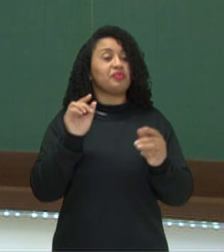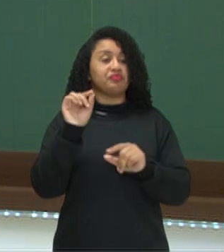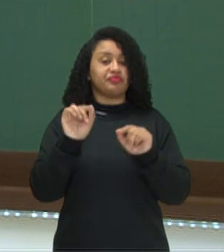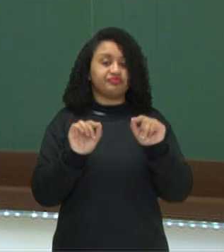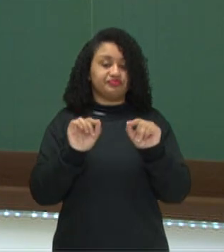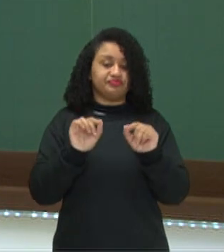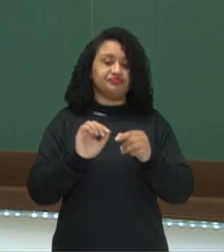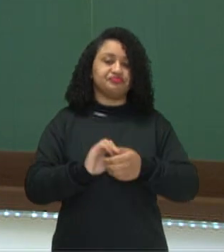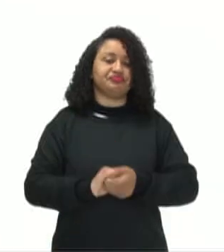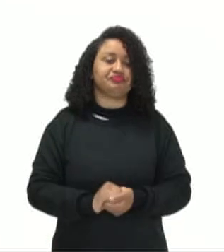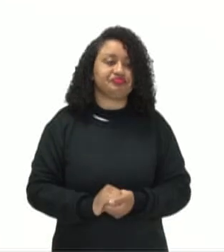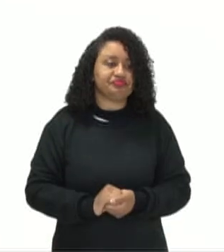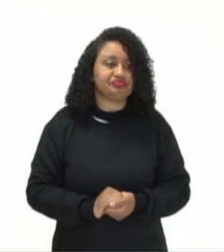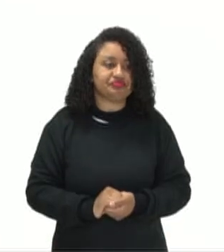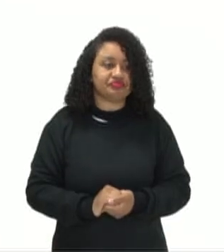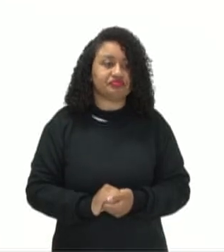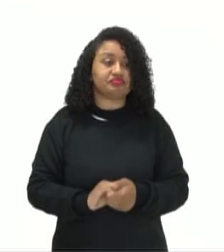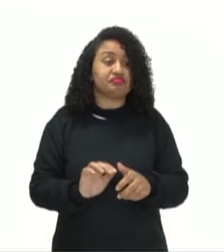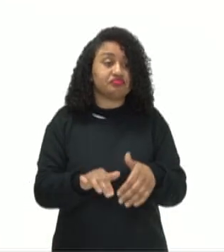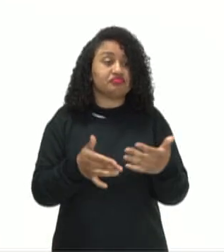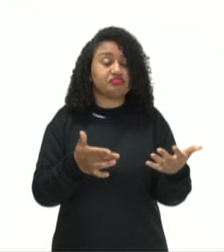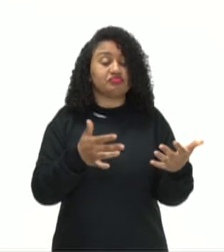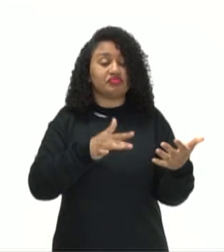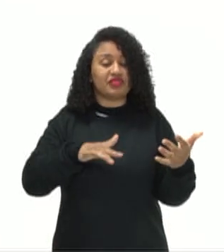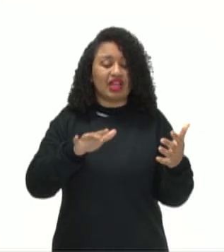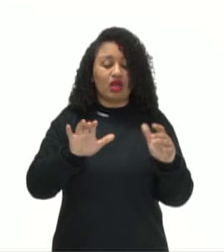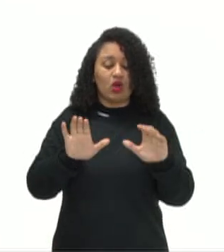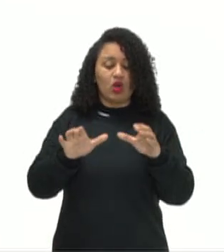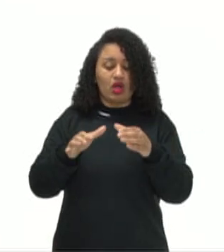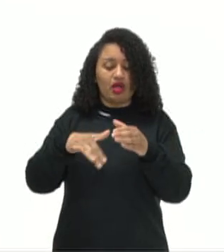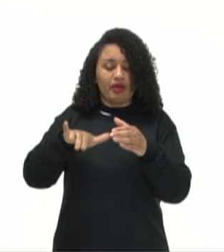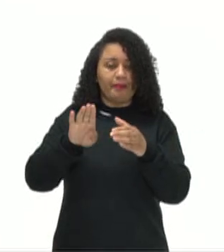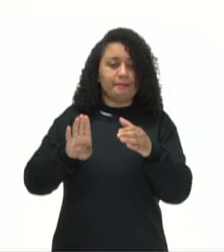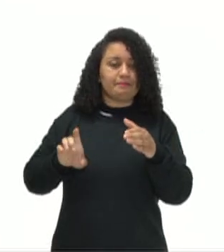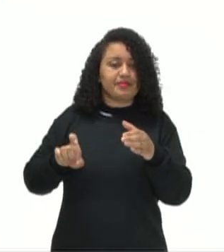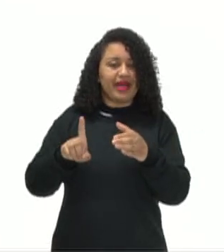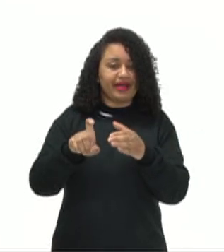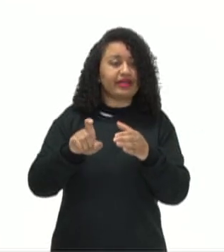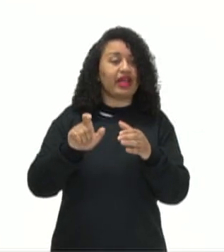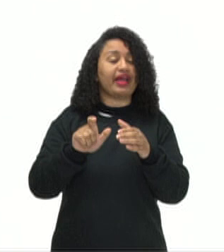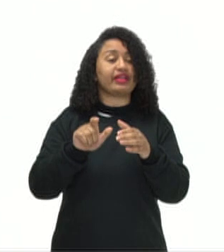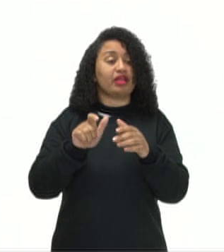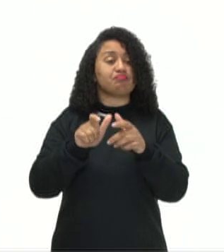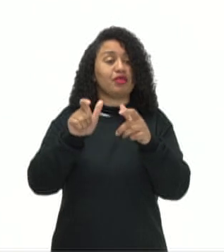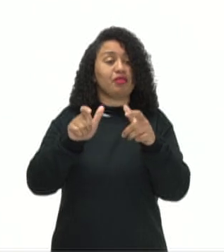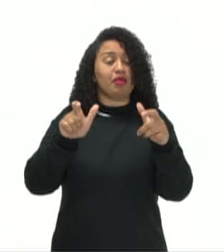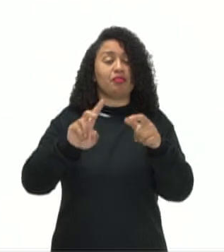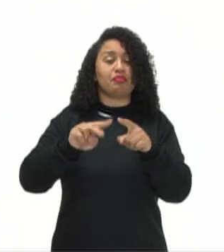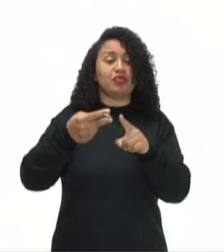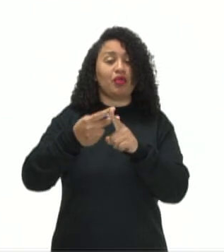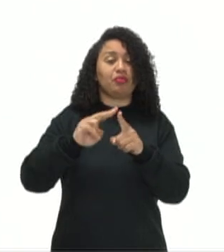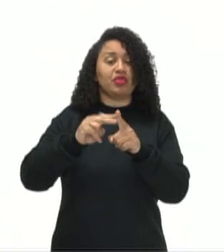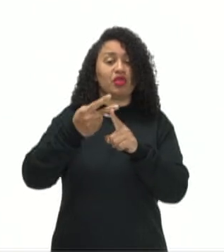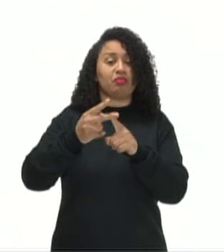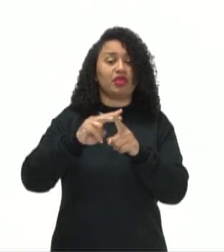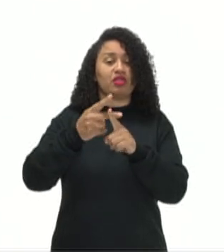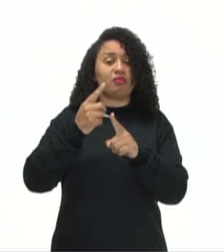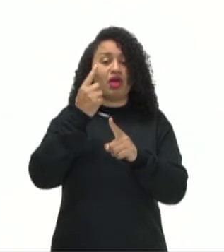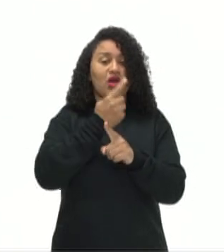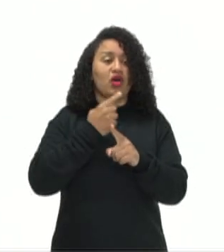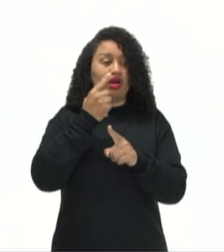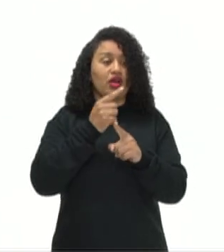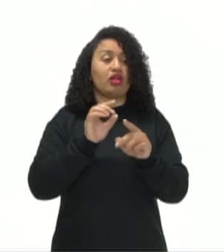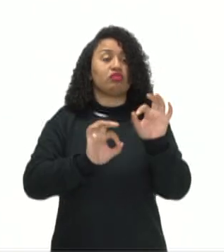lá. Em uma cultura de bactérias, a população dobra a cada hora. Monte